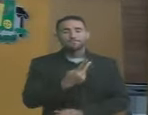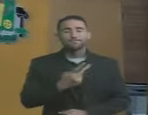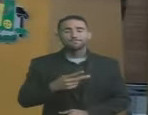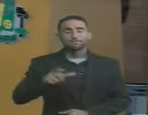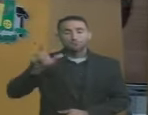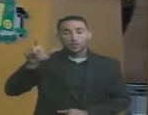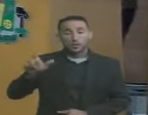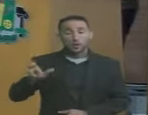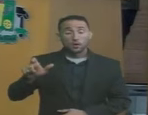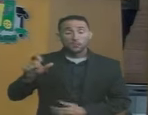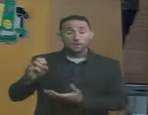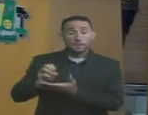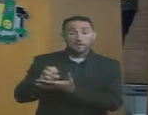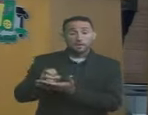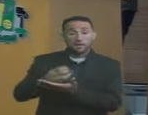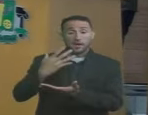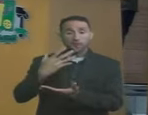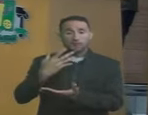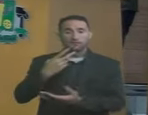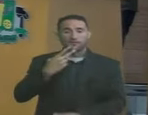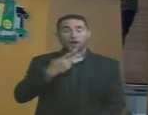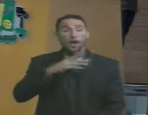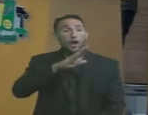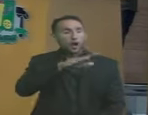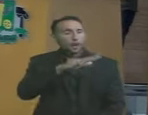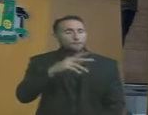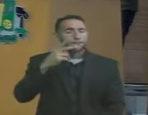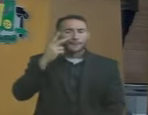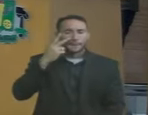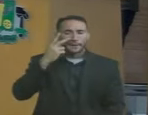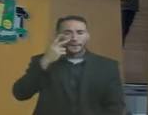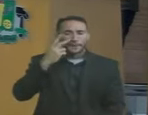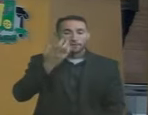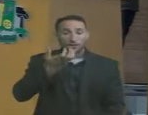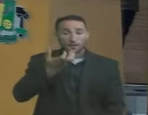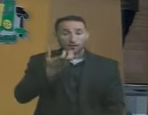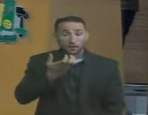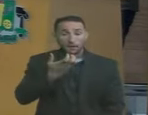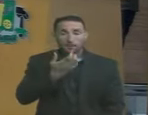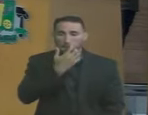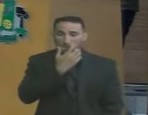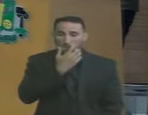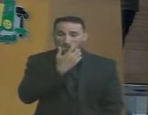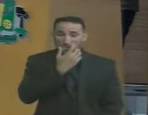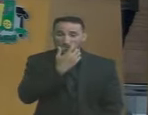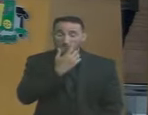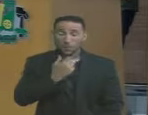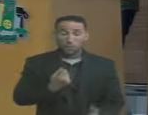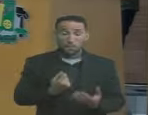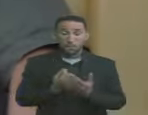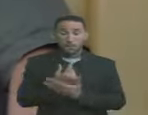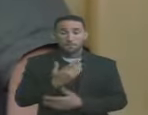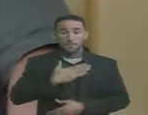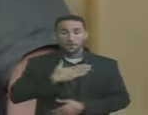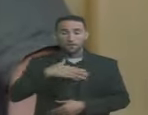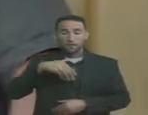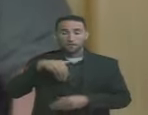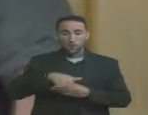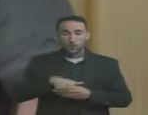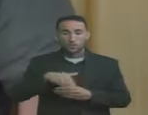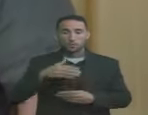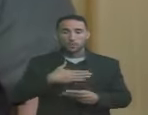meu aparelho ontem uma pessoa falando para mim Pelé você não quer comprar o meu voto do meu esposo e do meu